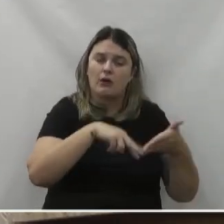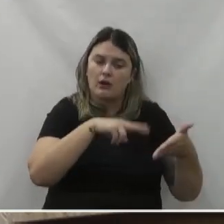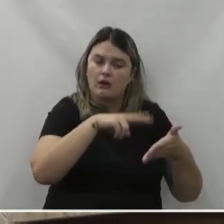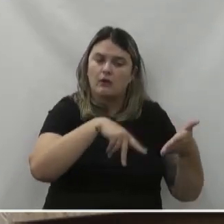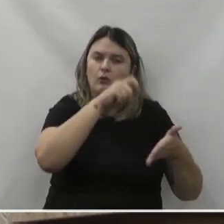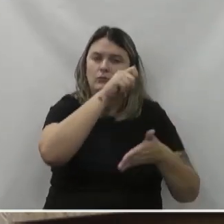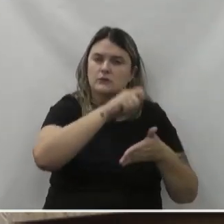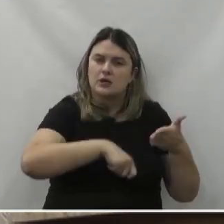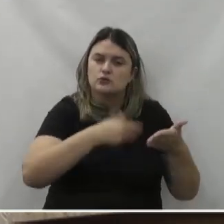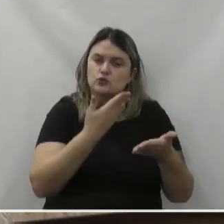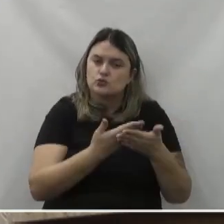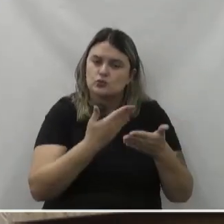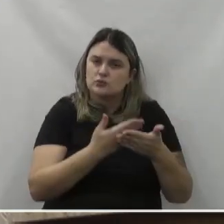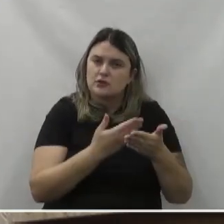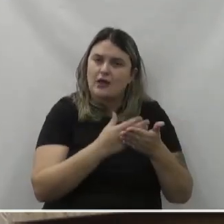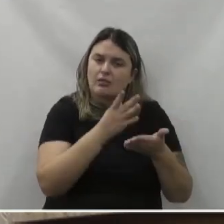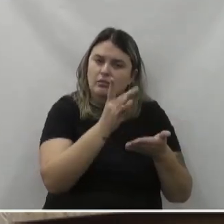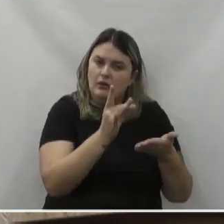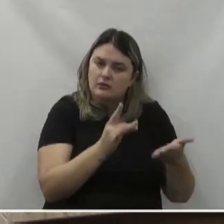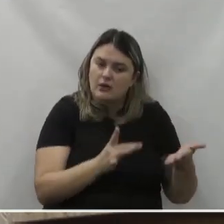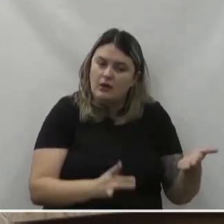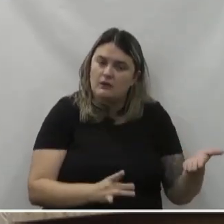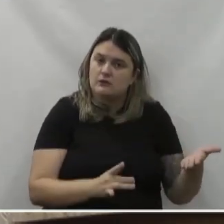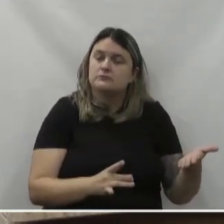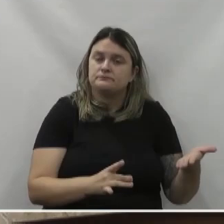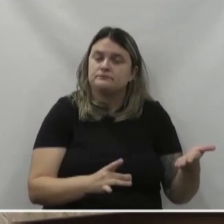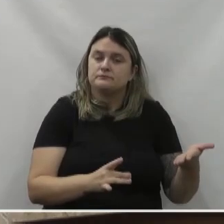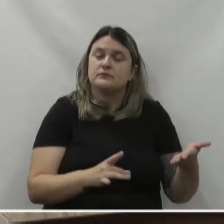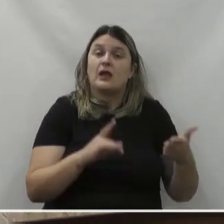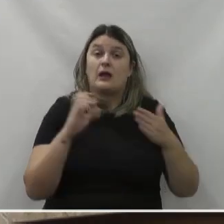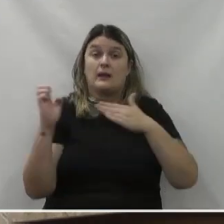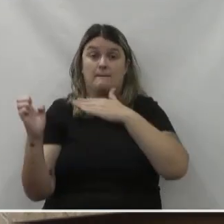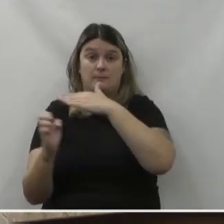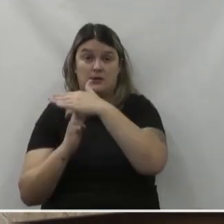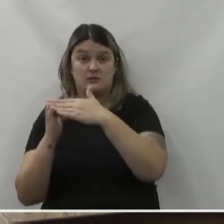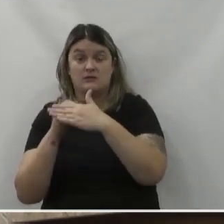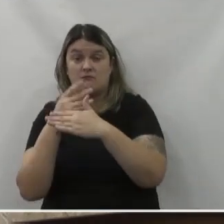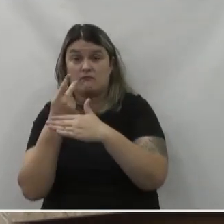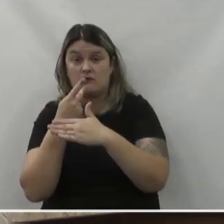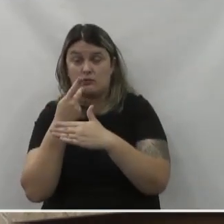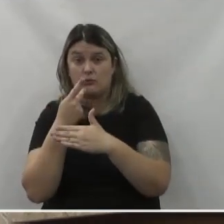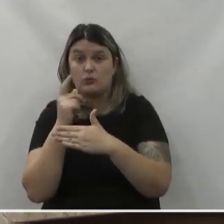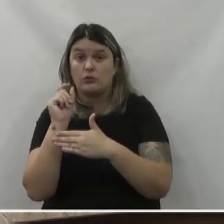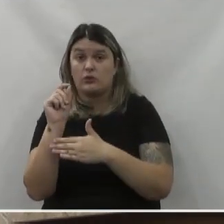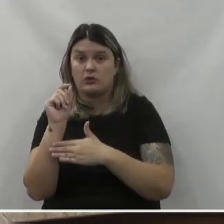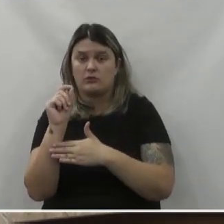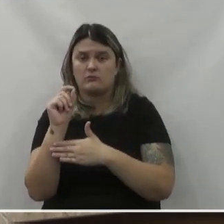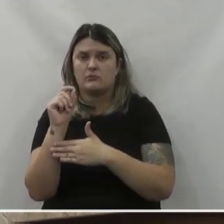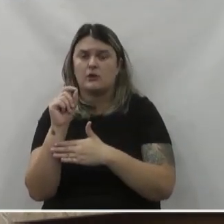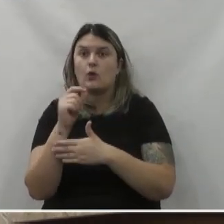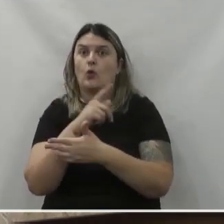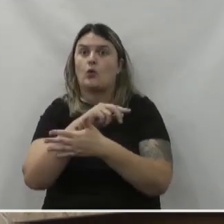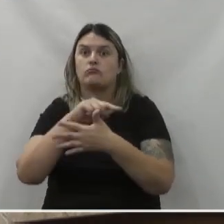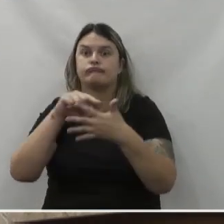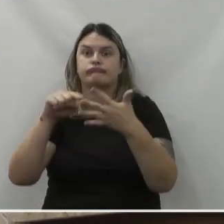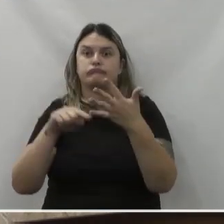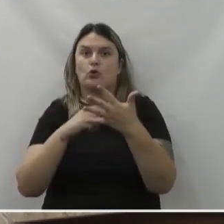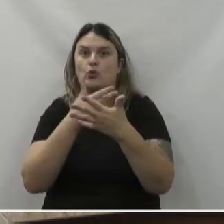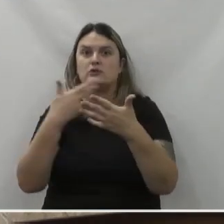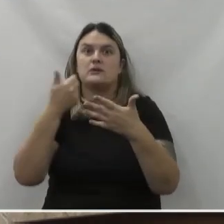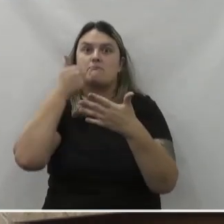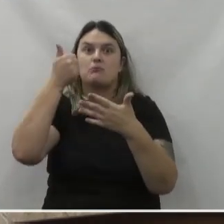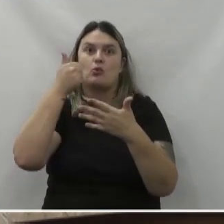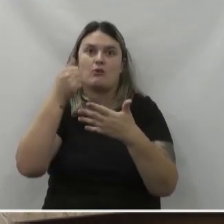né? O que foi nos colocado aquele dia pela empresa aqui foi todos os benefícios que nós todos